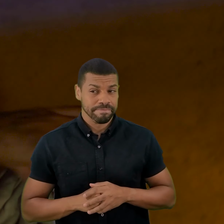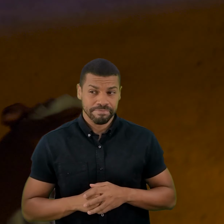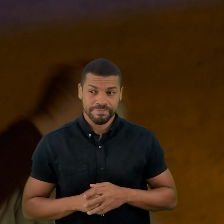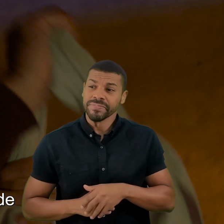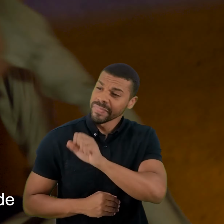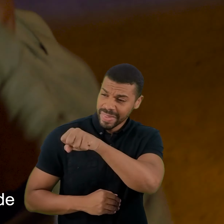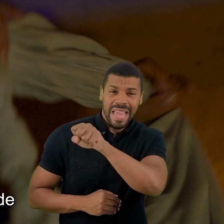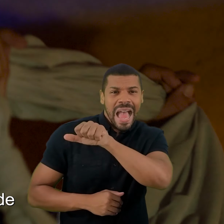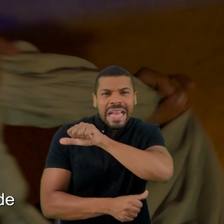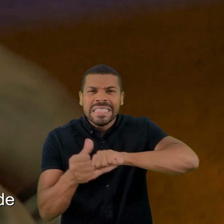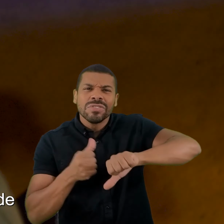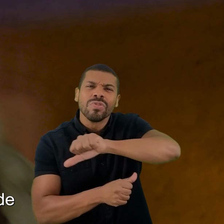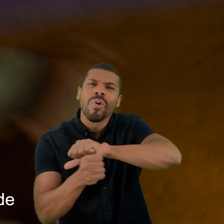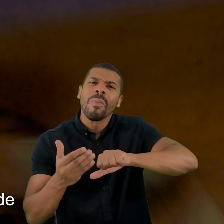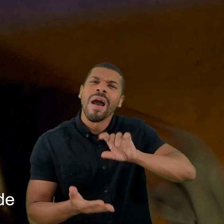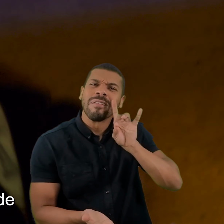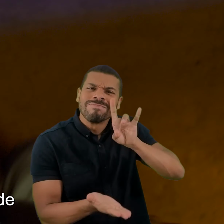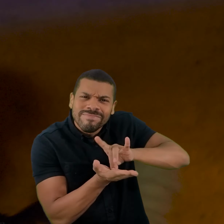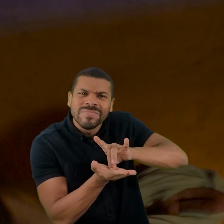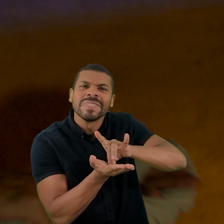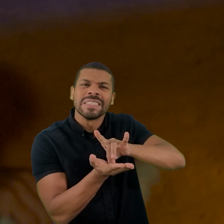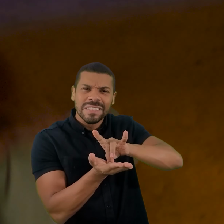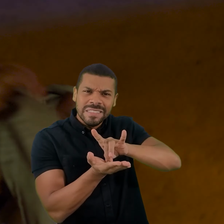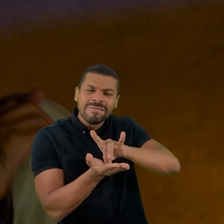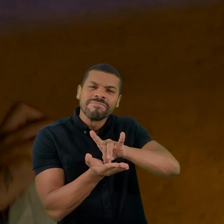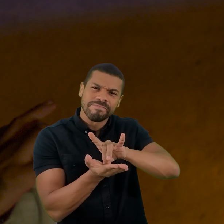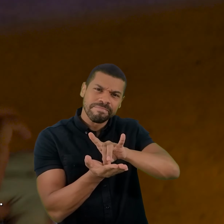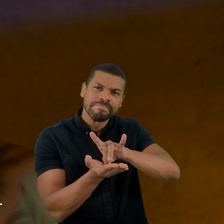Bispo fez foi transformar a própria realidade